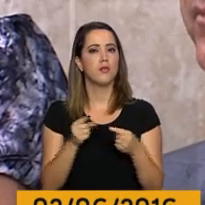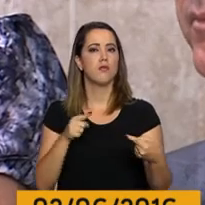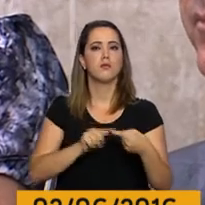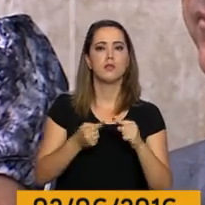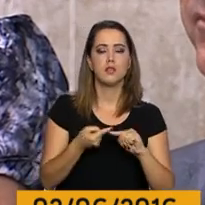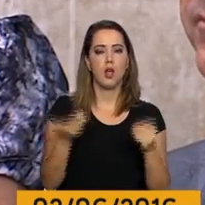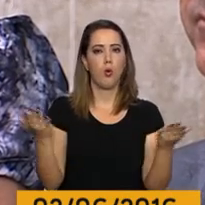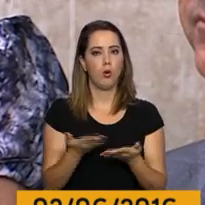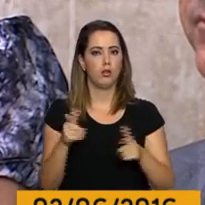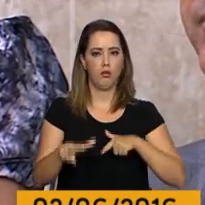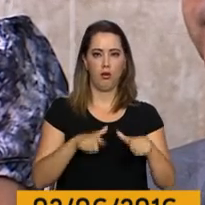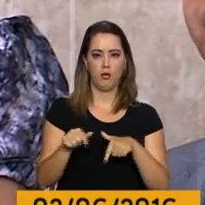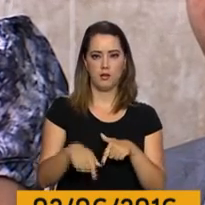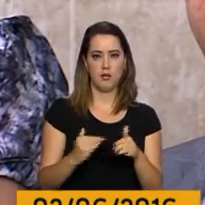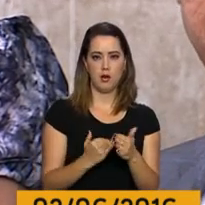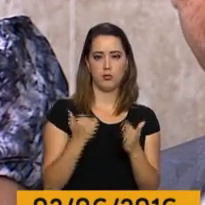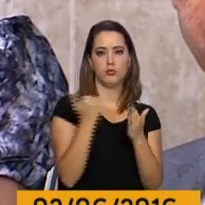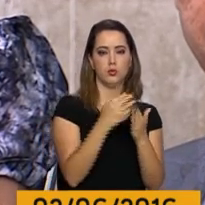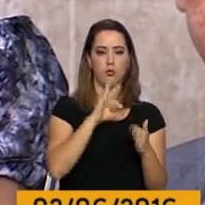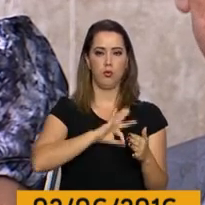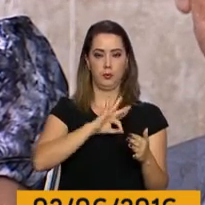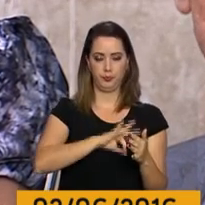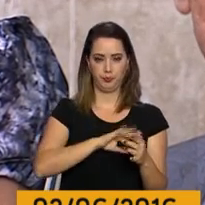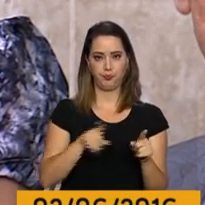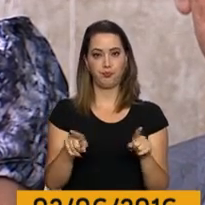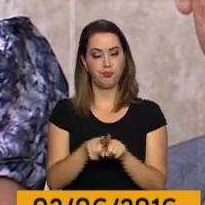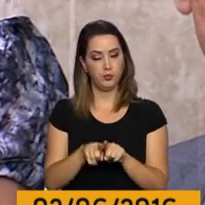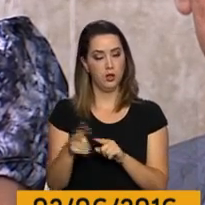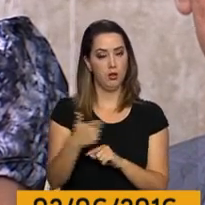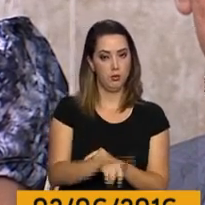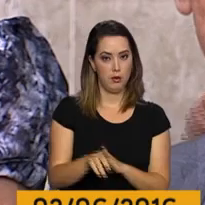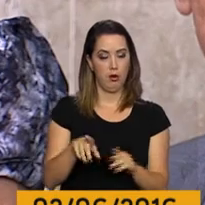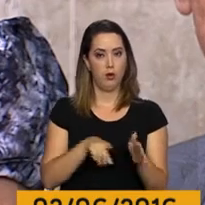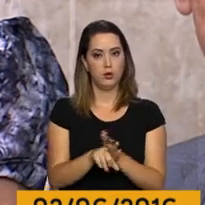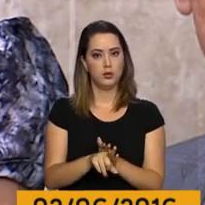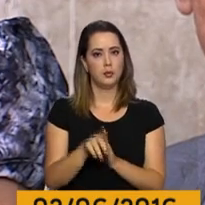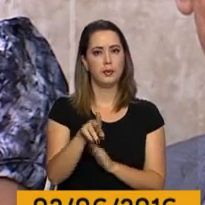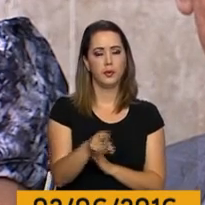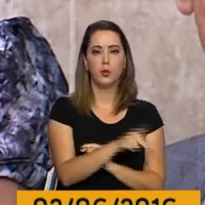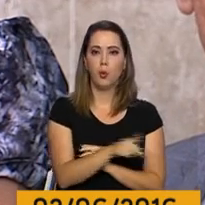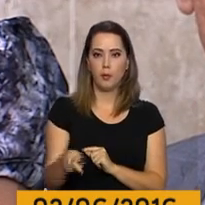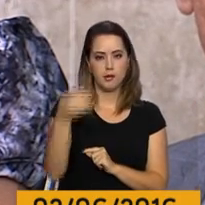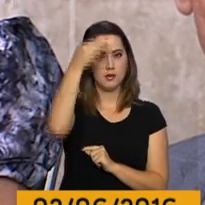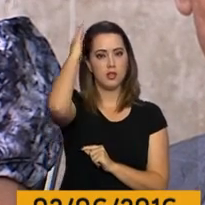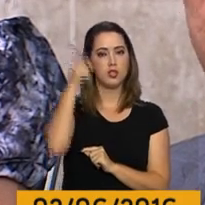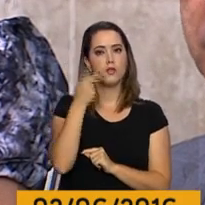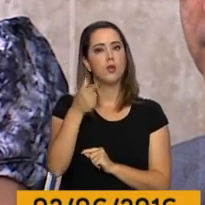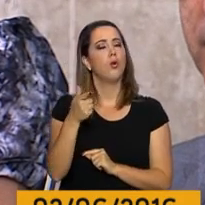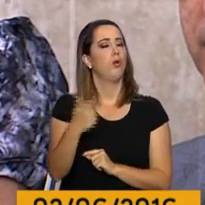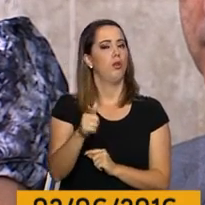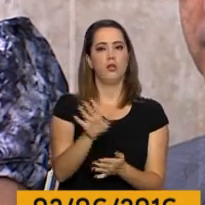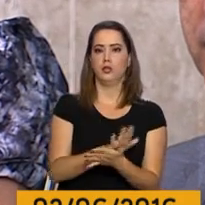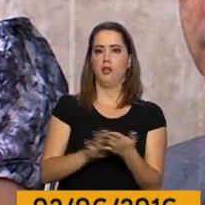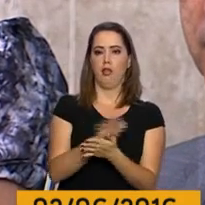pergunta é que ontem o presidente Michel Temer disse que não vai mexer nos gastos da saúde e educação